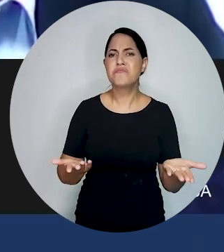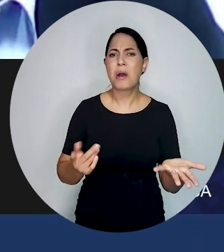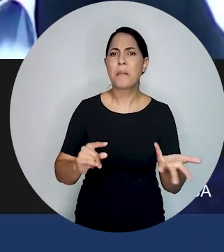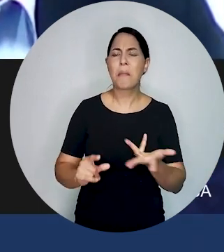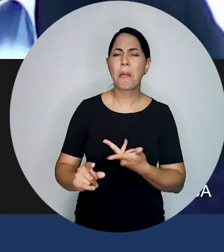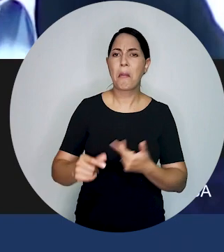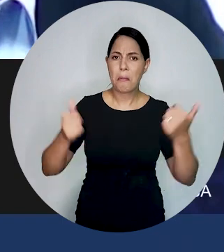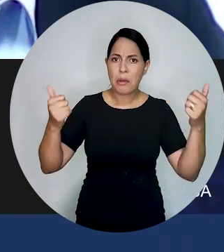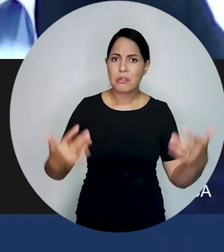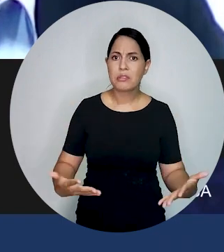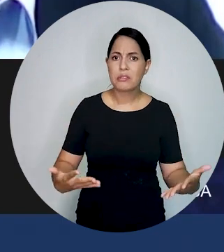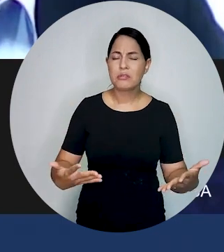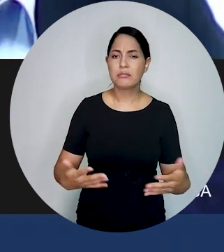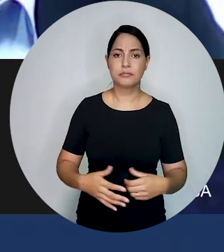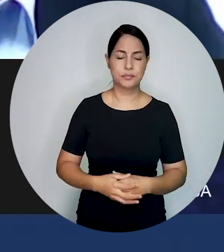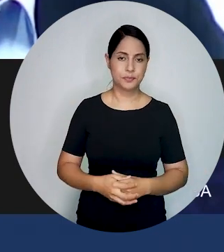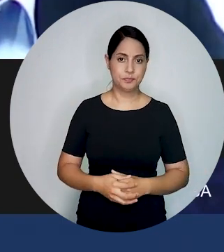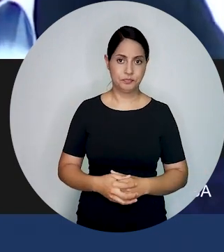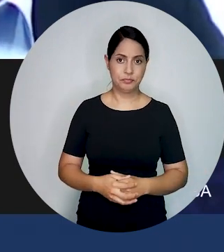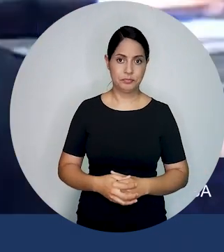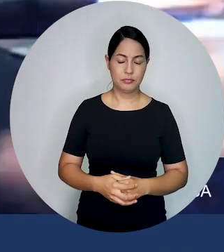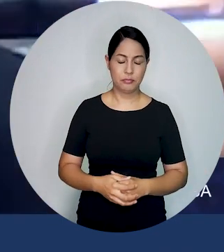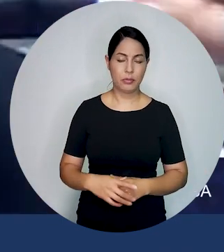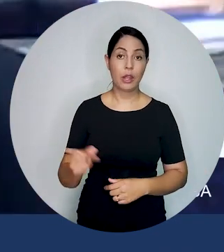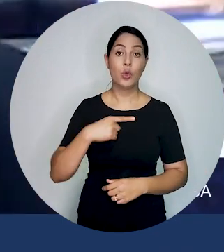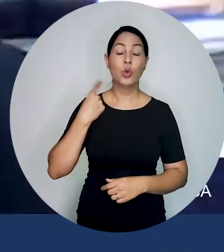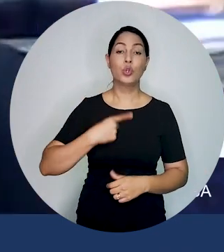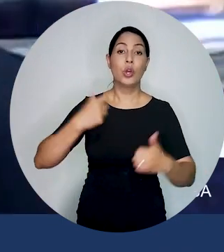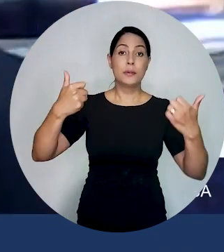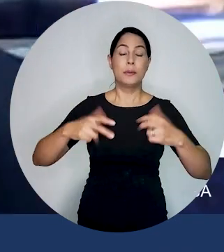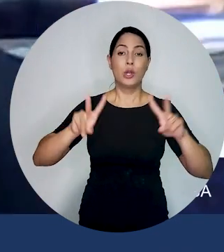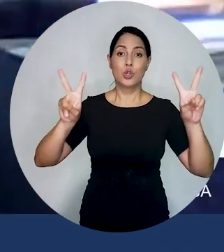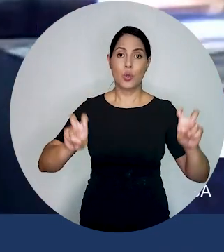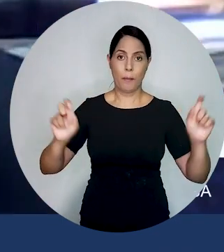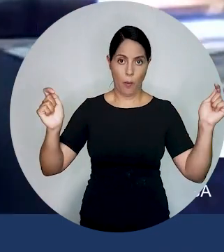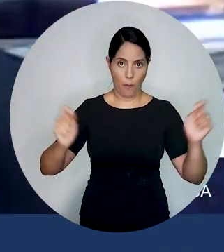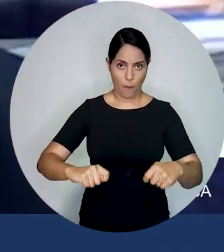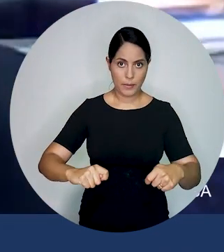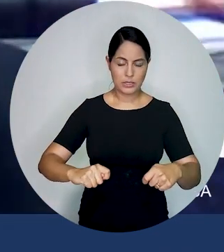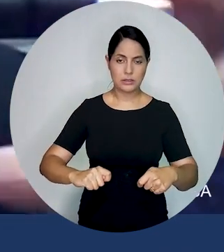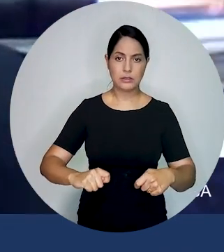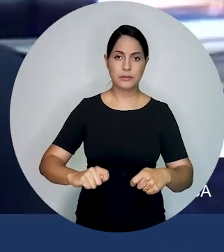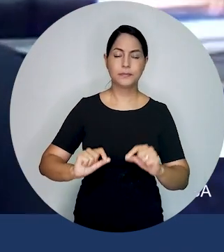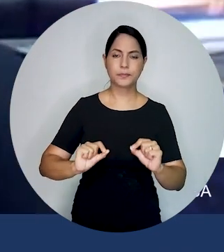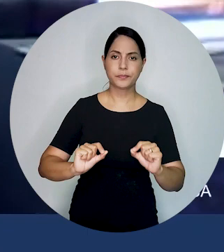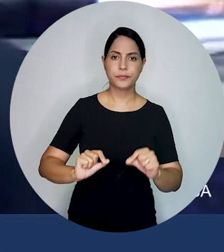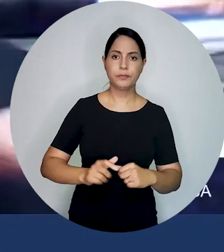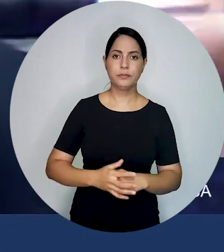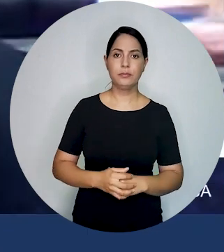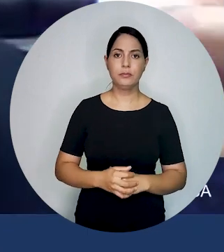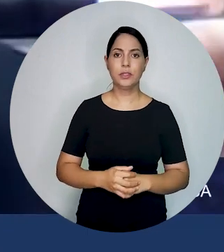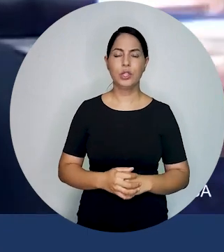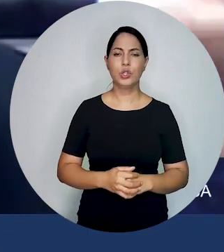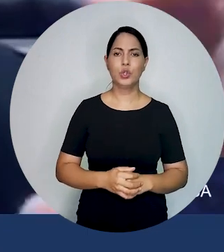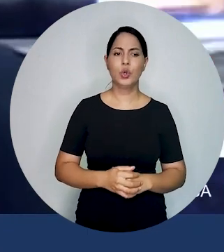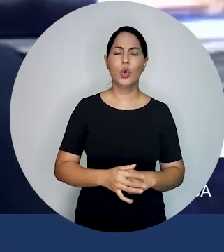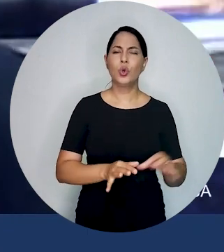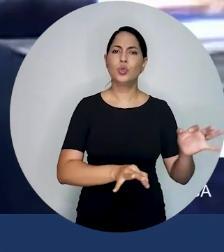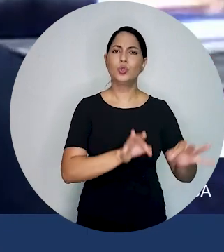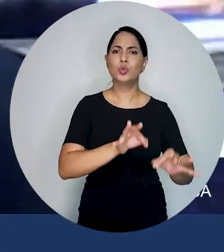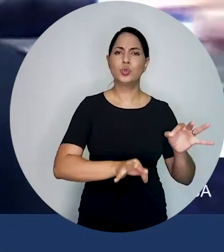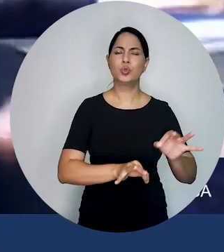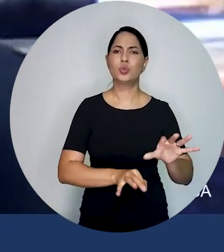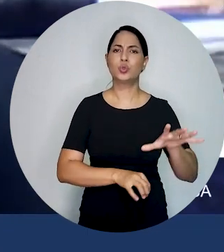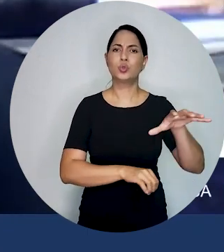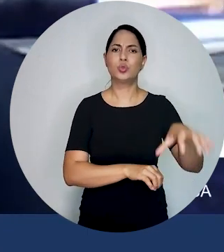vai avançando aí para outros pontos. Quando a gente fala de competência, a gente está falando da determinação do